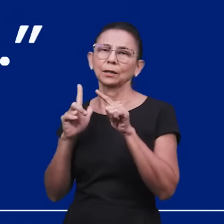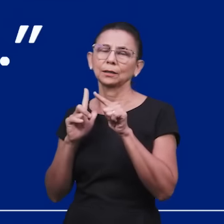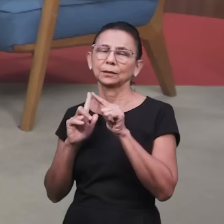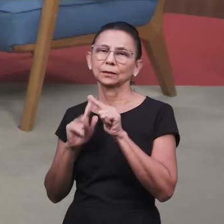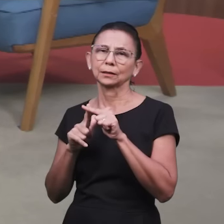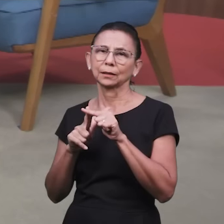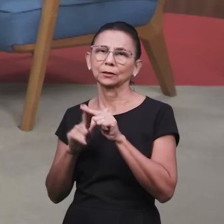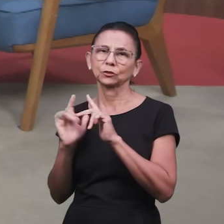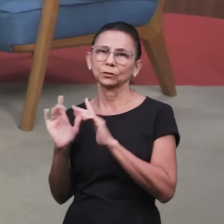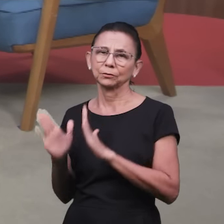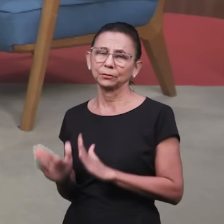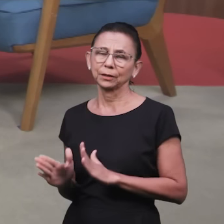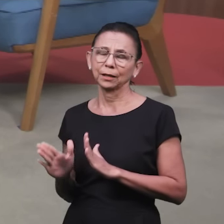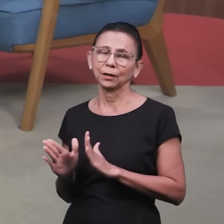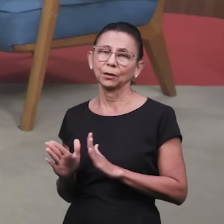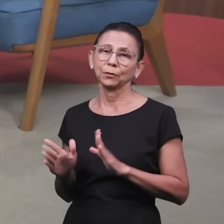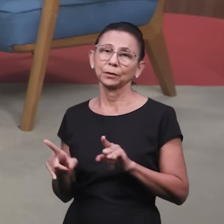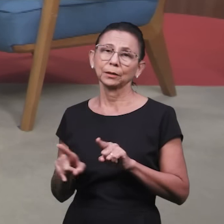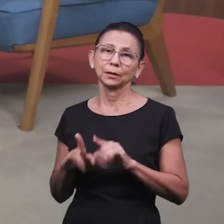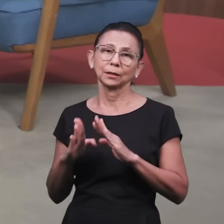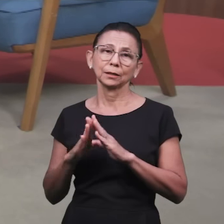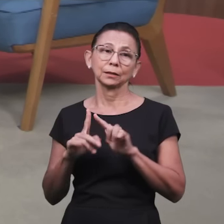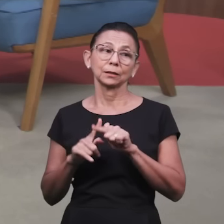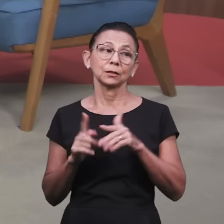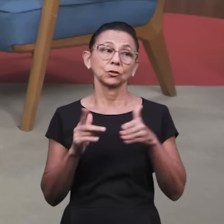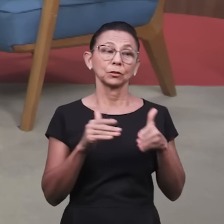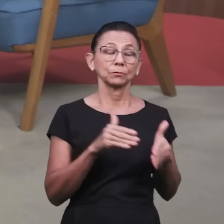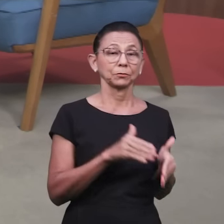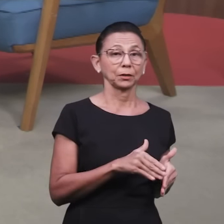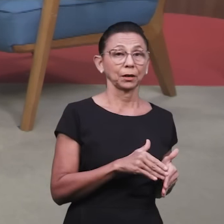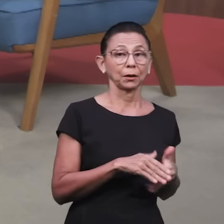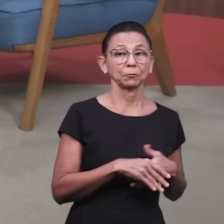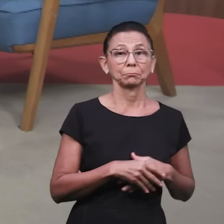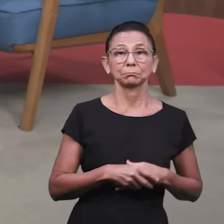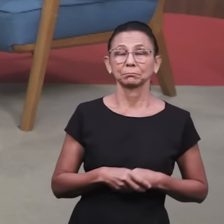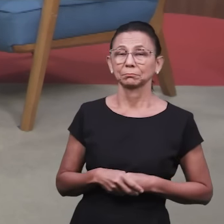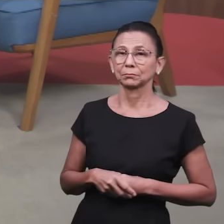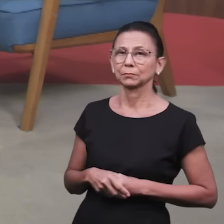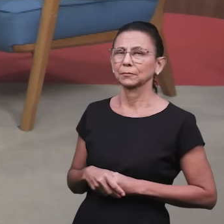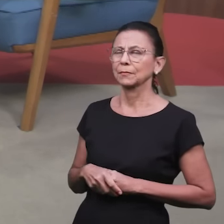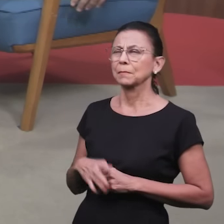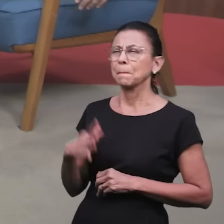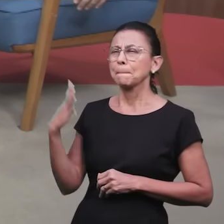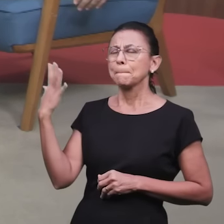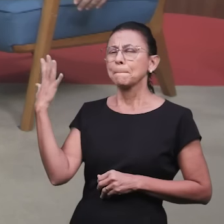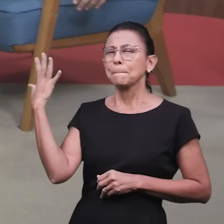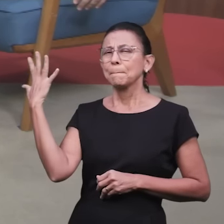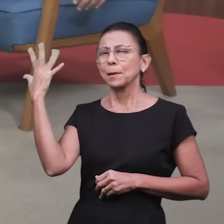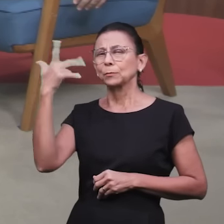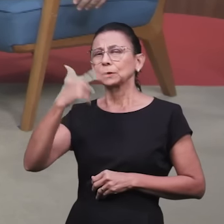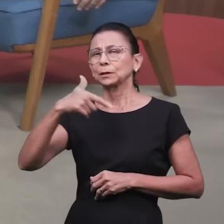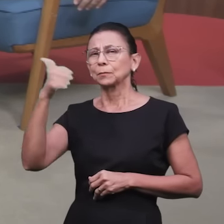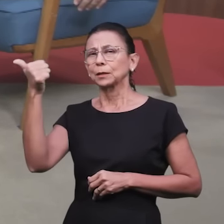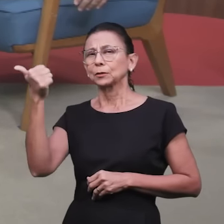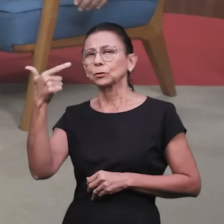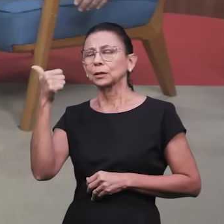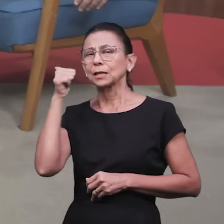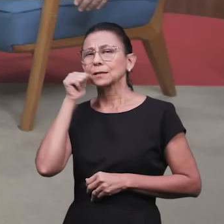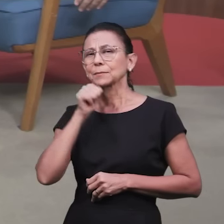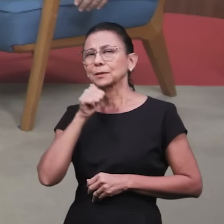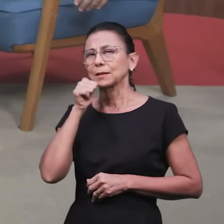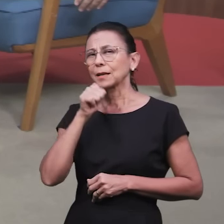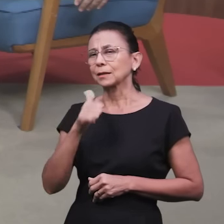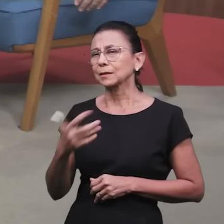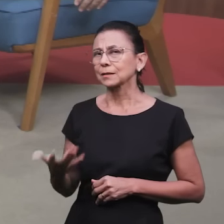infiel, pós-arrebatamento, sendo chamada de mais formosa entre as mulheres. O que quer dizer isso? Na